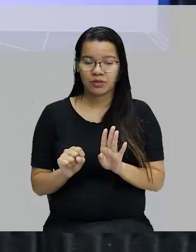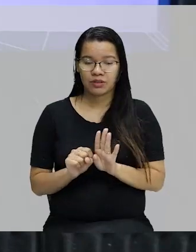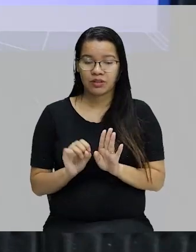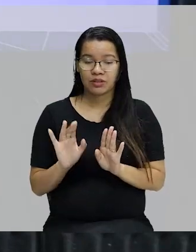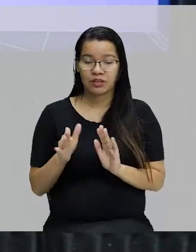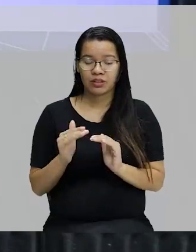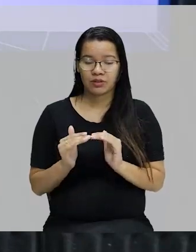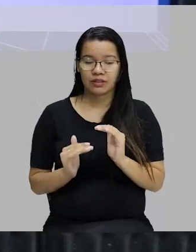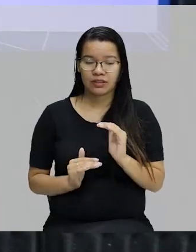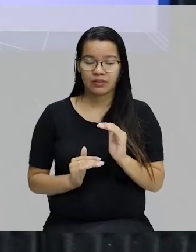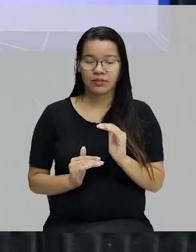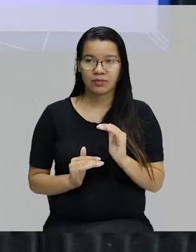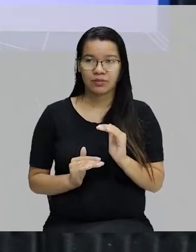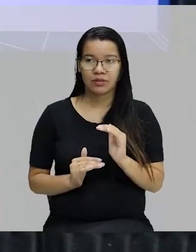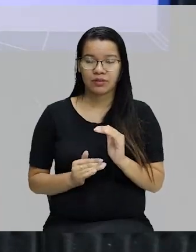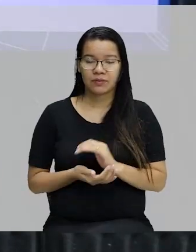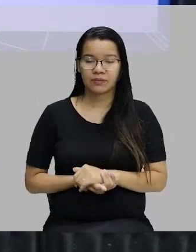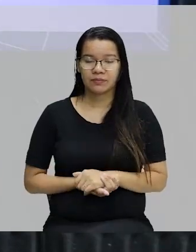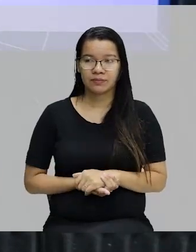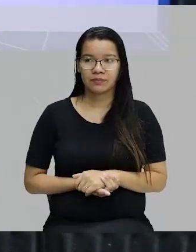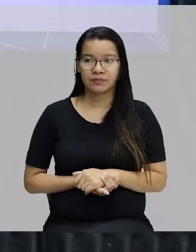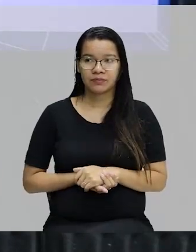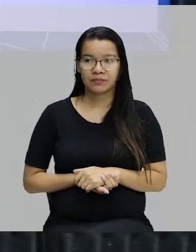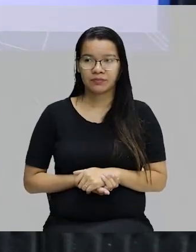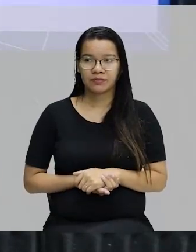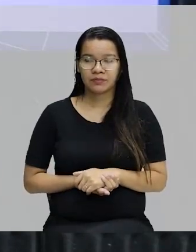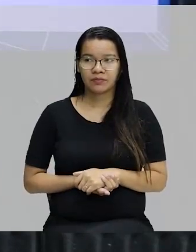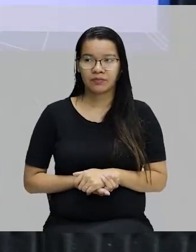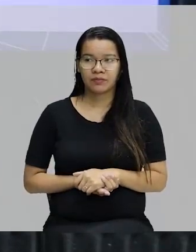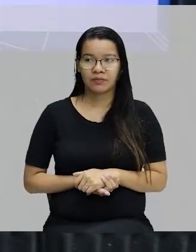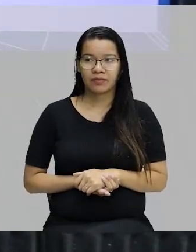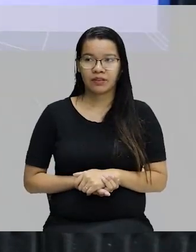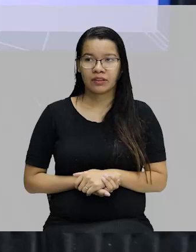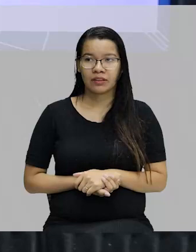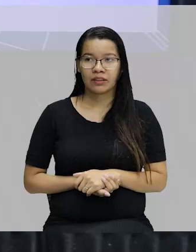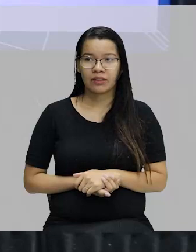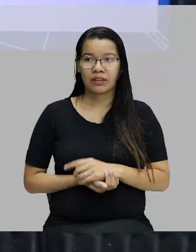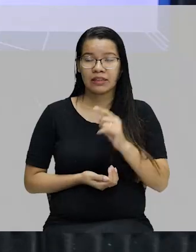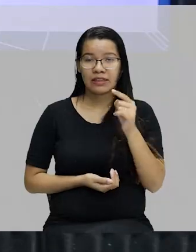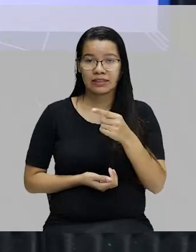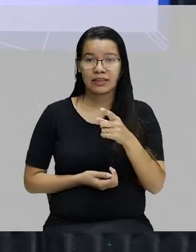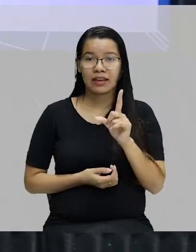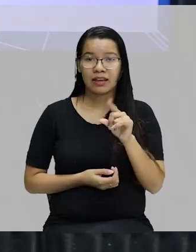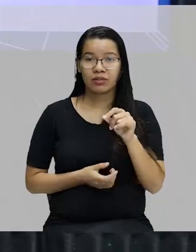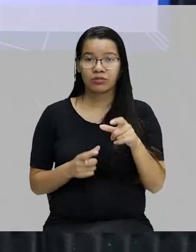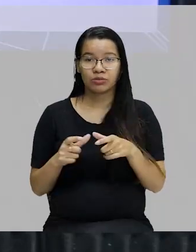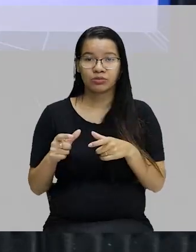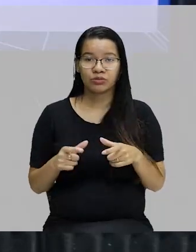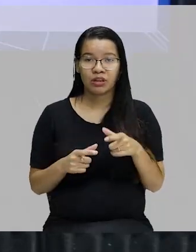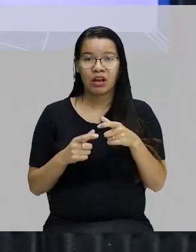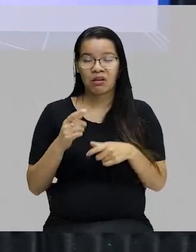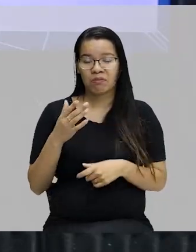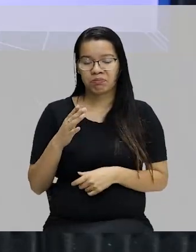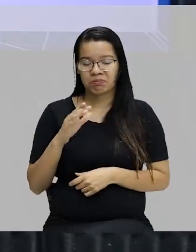baixo, historic, histórico. This is historic site. Esse é um lugar histórico, um campo histórico.